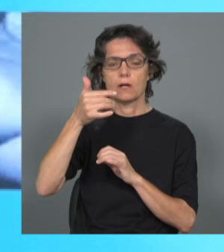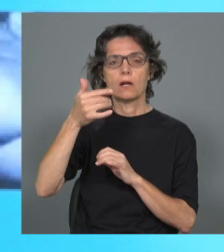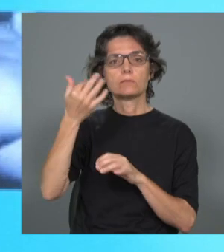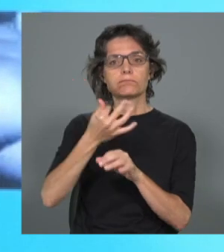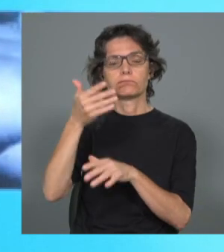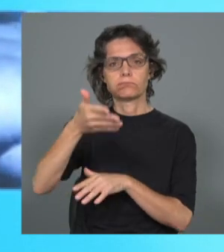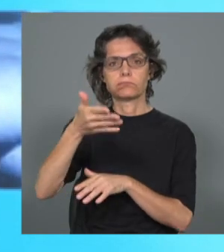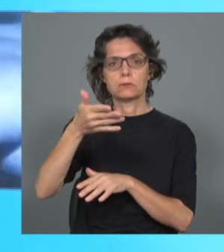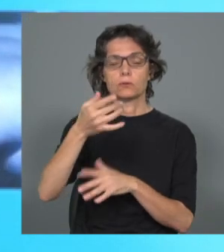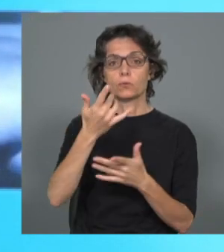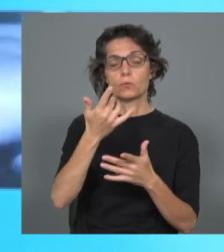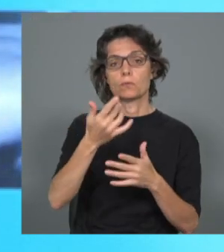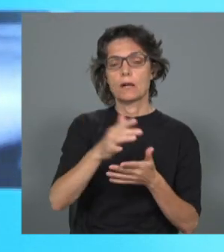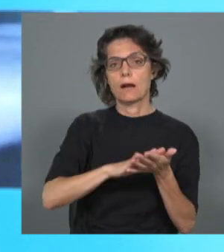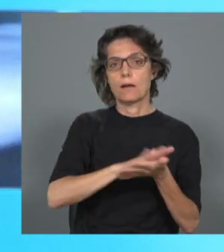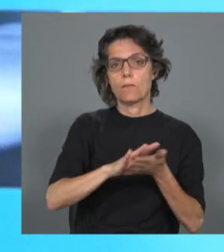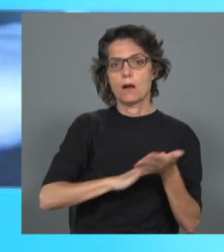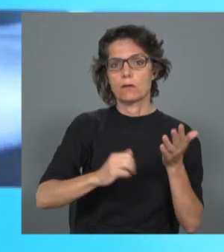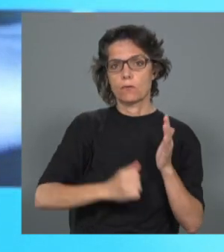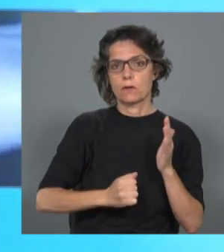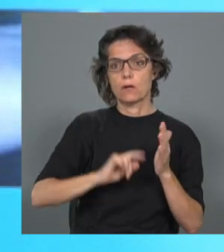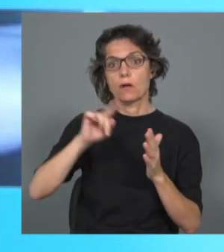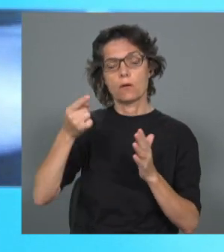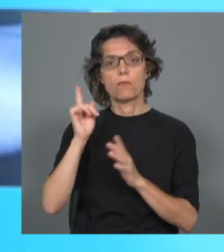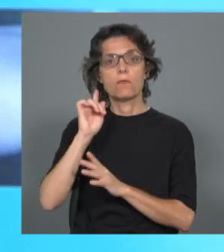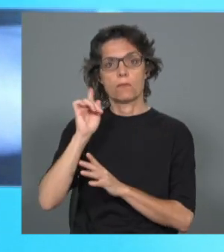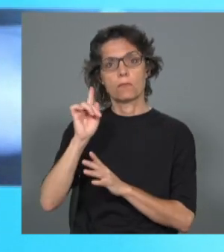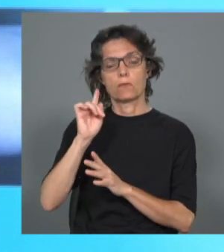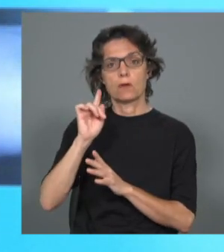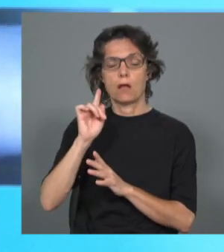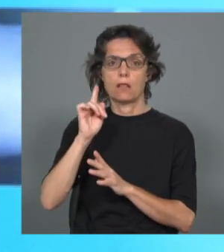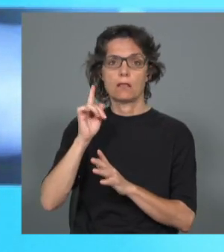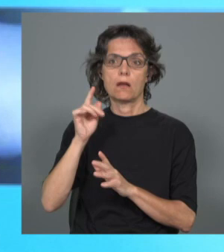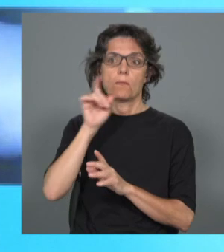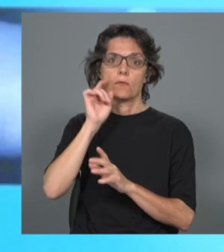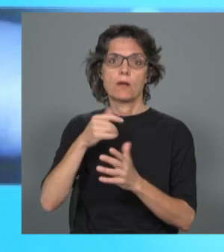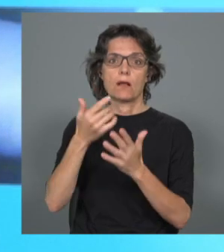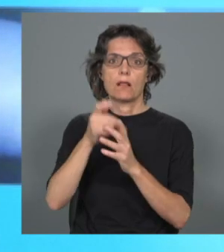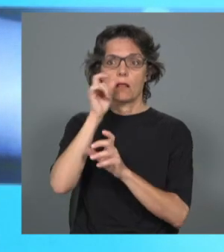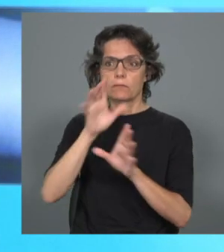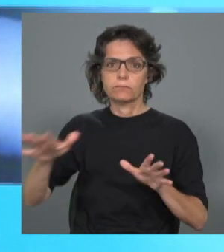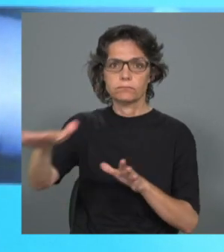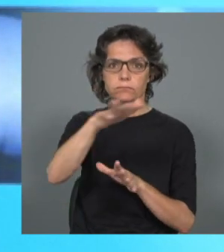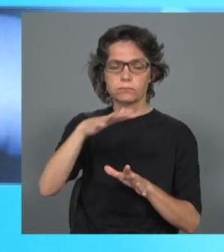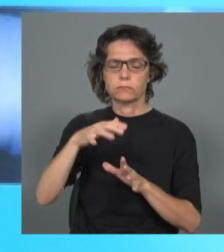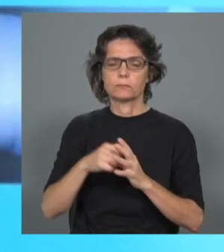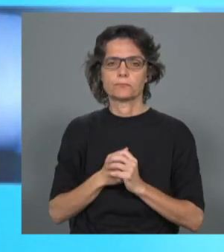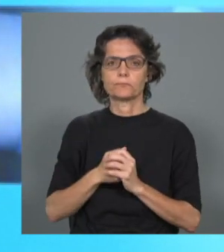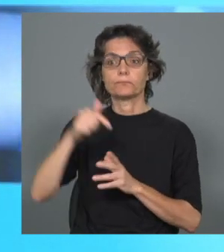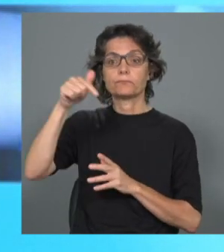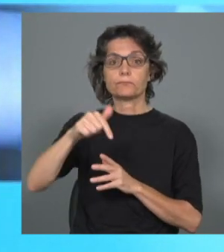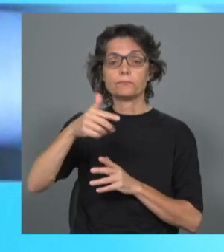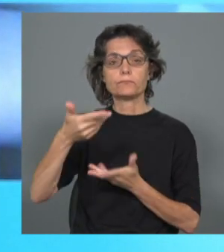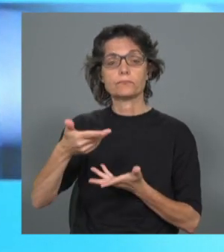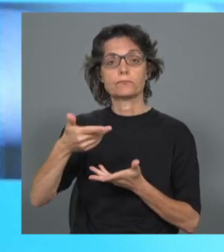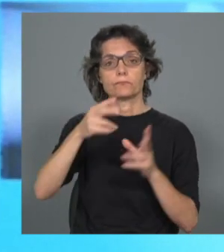uma fundante do catolicismo e outra determinante para toda a humanidade. E é em torno das duas que hoje apresentamos